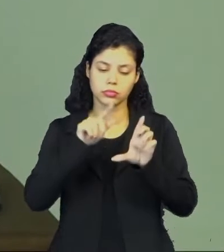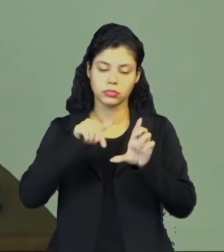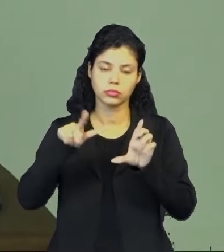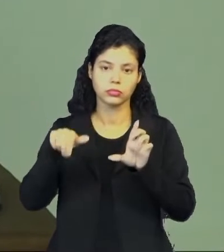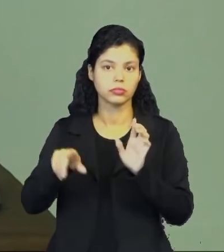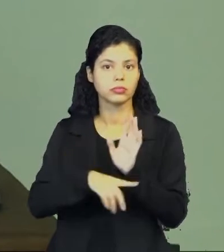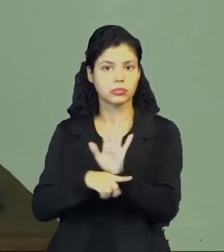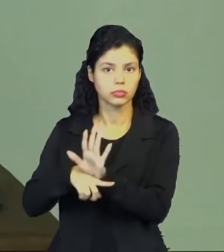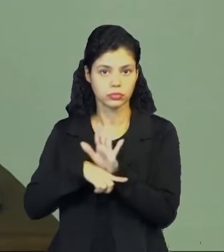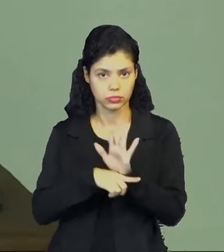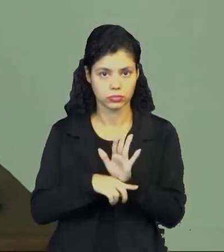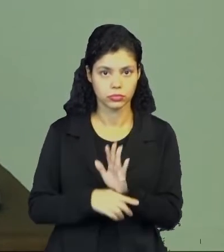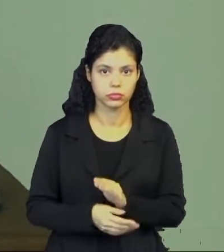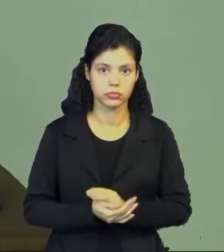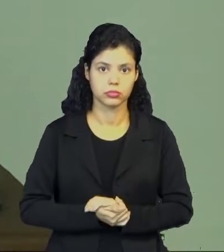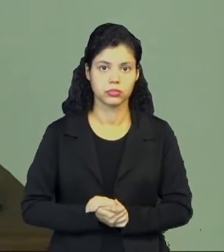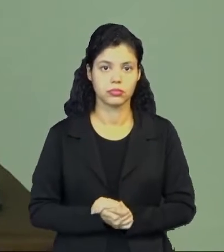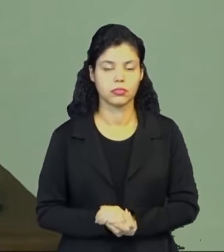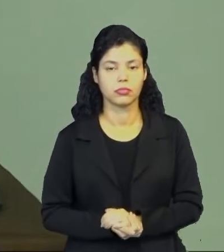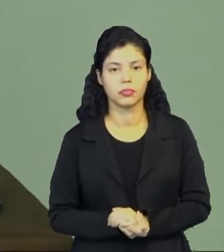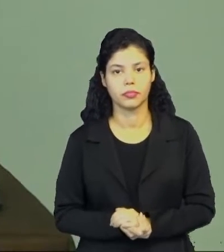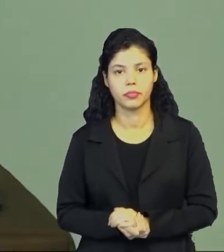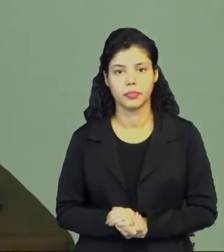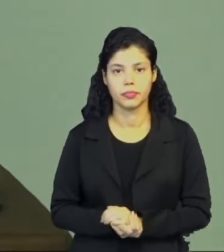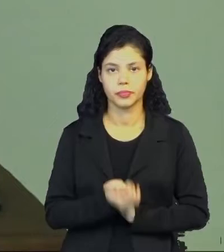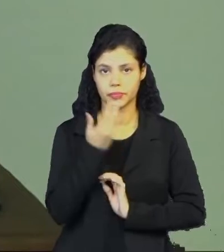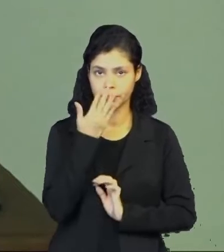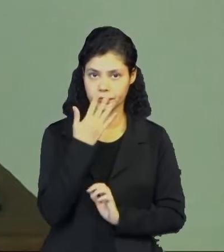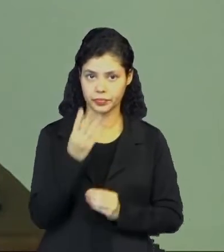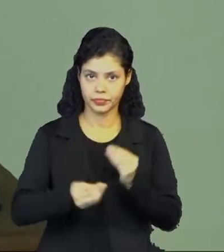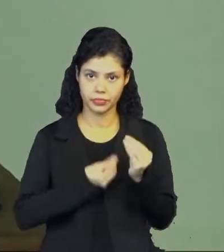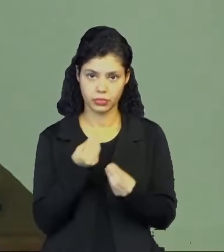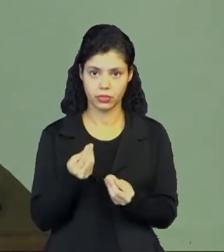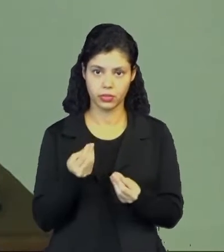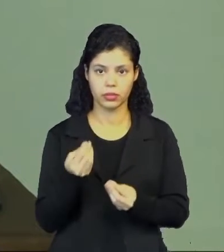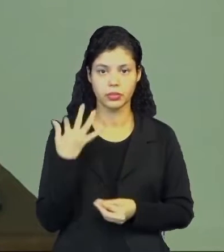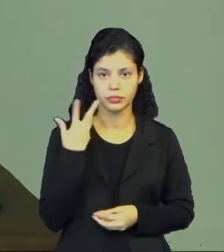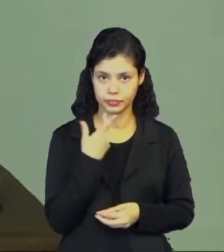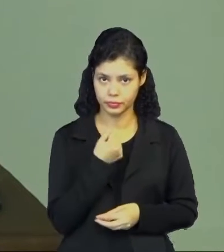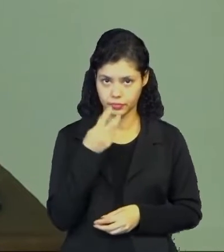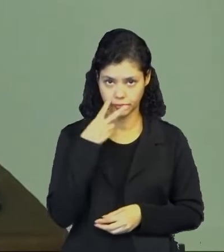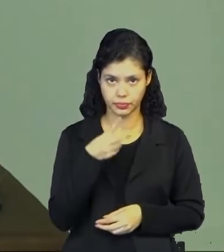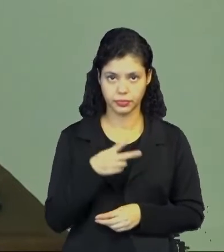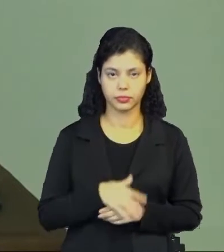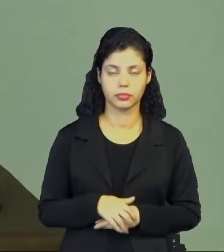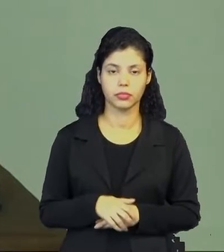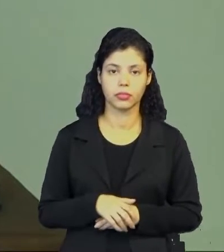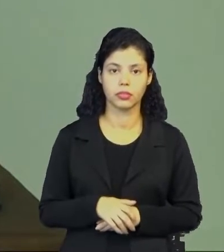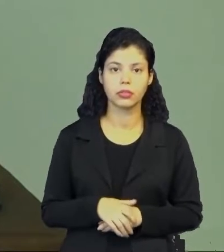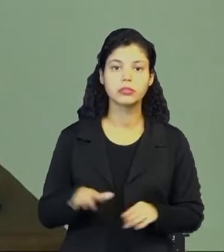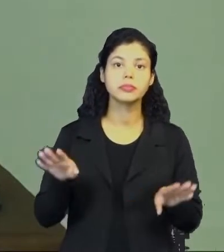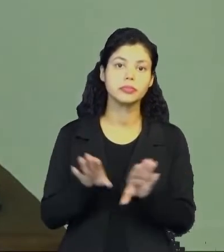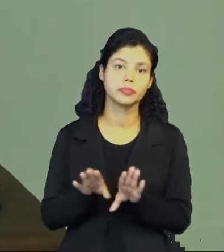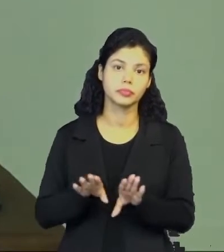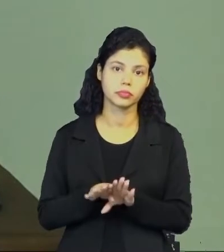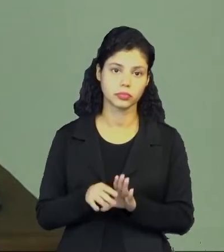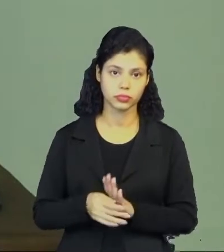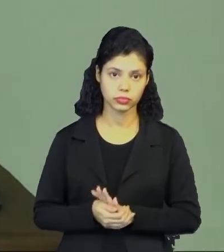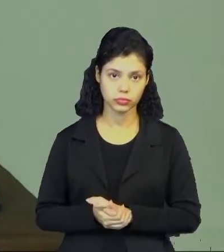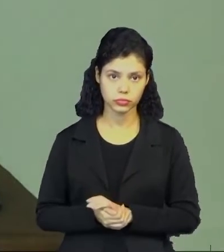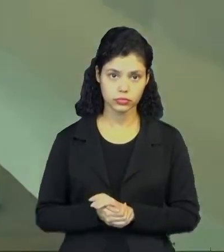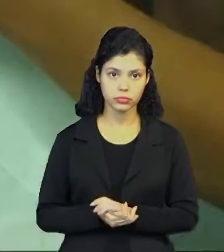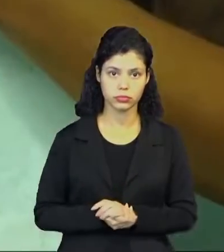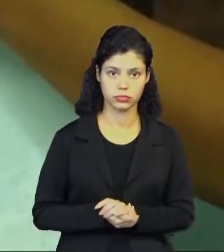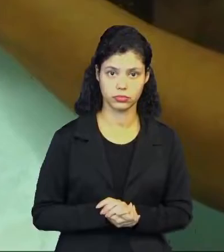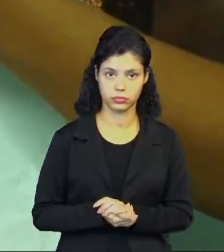gráfico, como eu mostrei para vocês. Aí cada um representa por uma cor, foi uma coisa bem bonitinha, você viu? Mas também, como você vê aqui, ó,